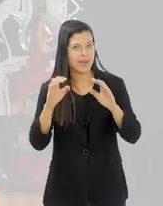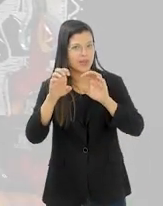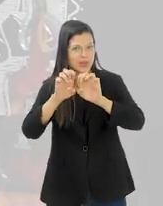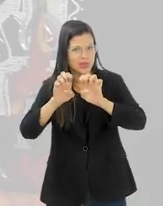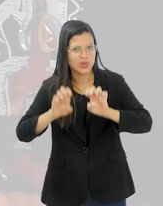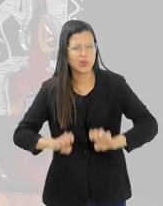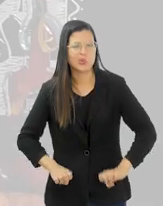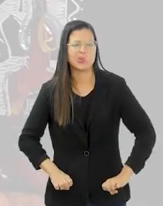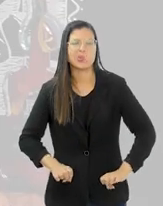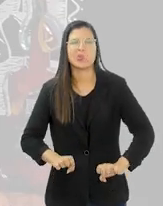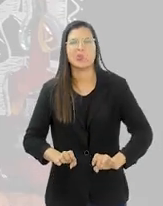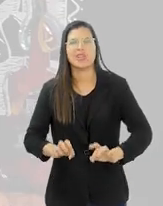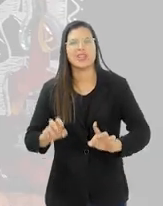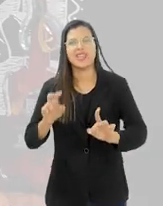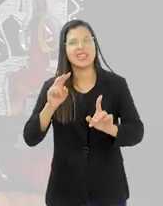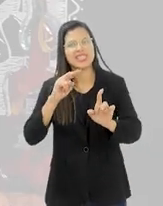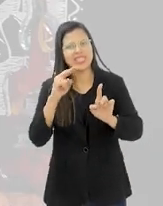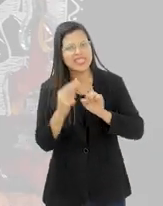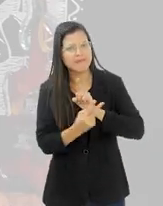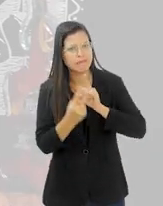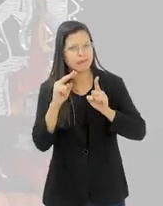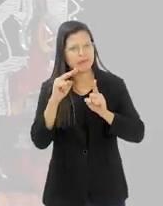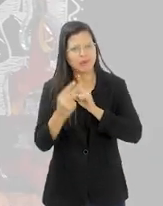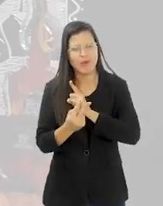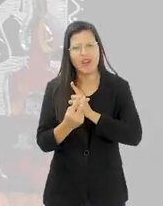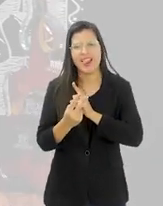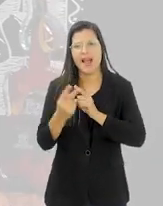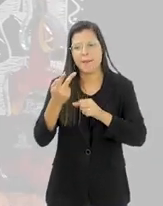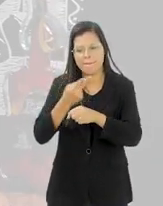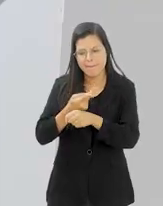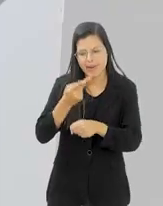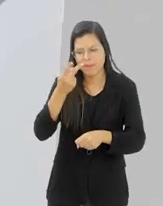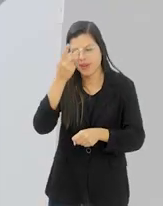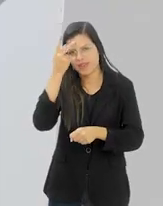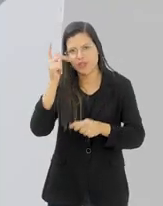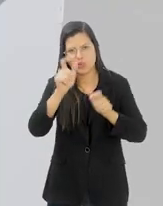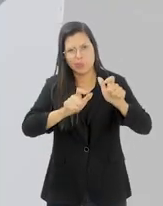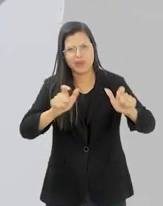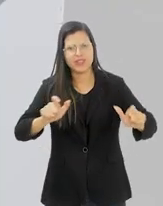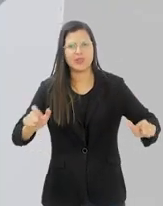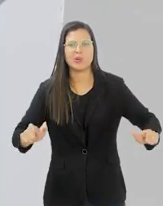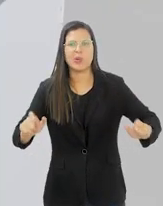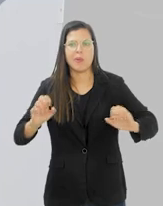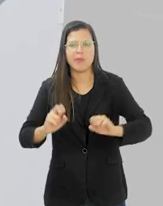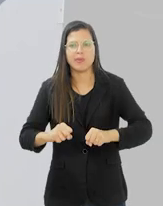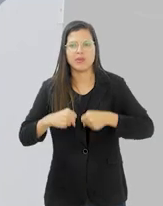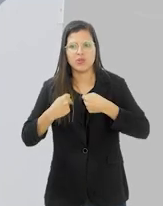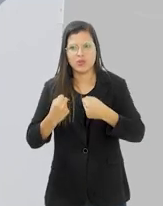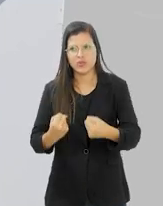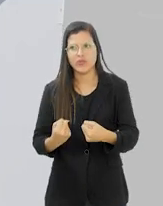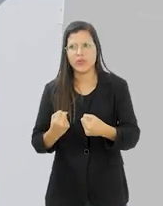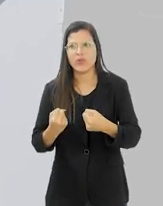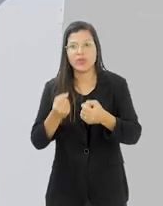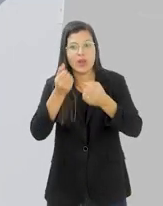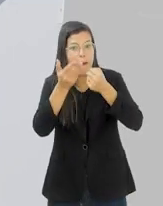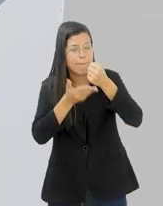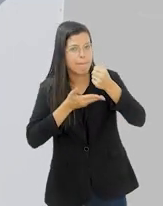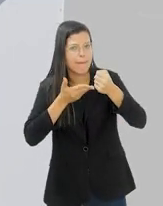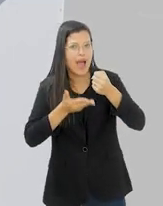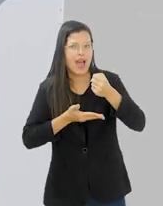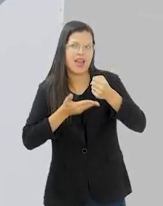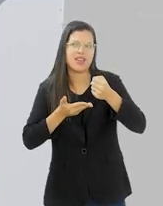pela estrutura, pelo olhar que você consegue premiando as pessoas pela dedicação